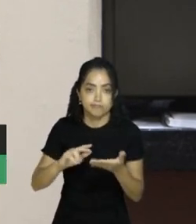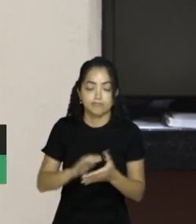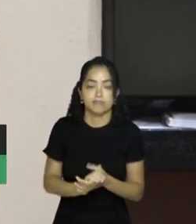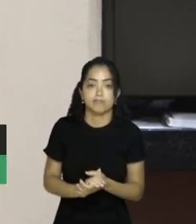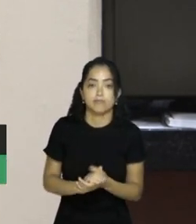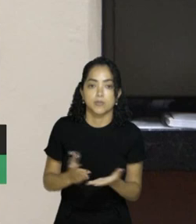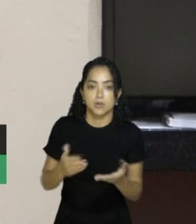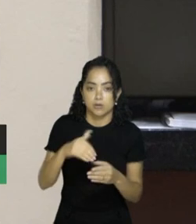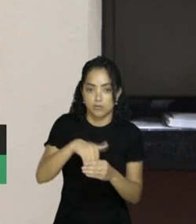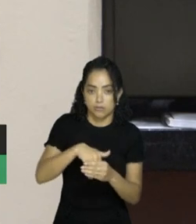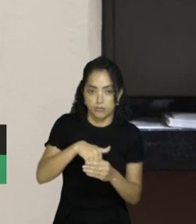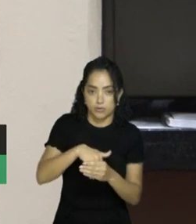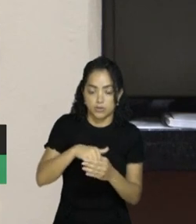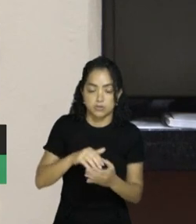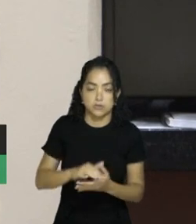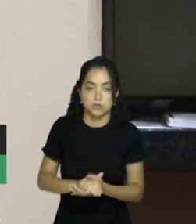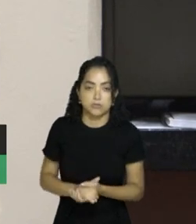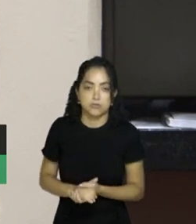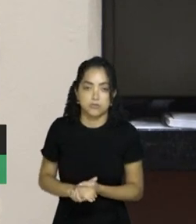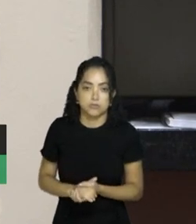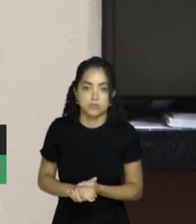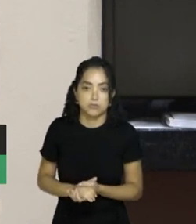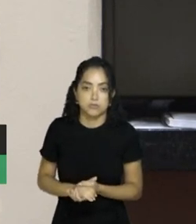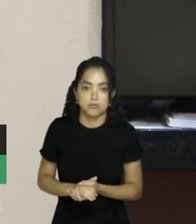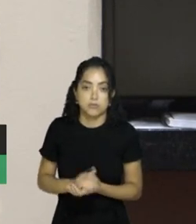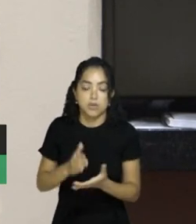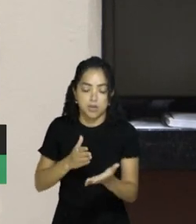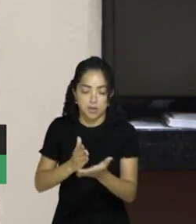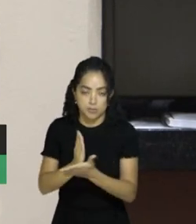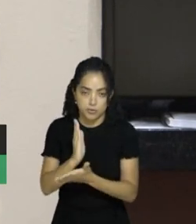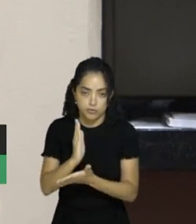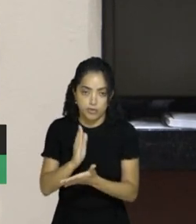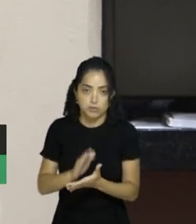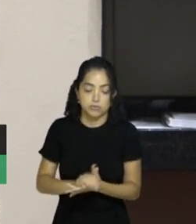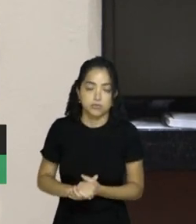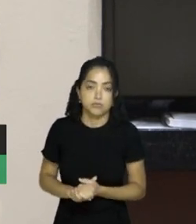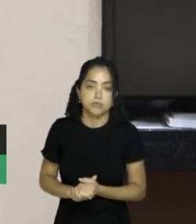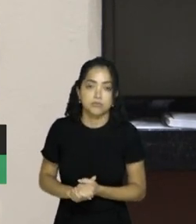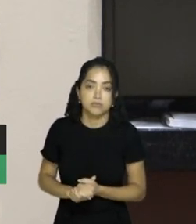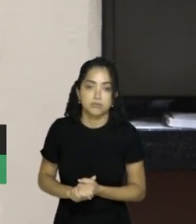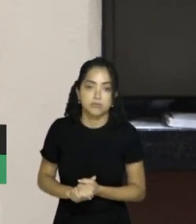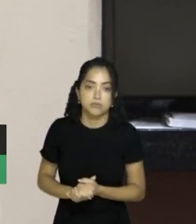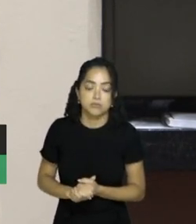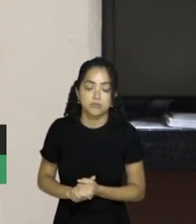deputados que aprovam permanecem se encontra aprovado por unanimidade